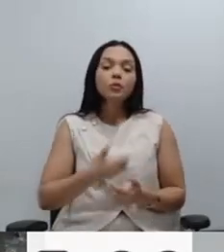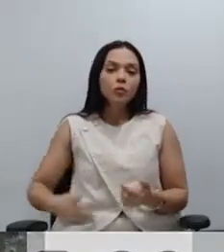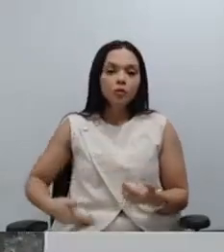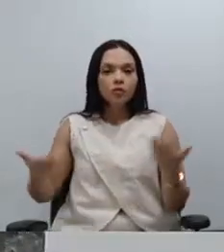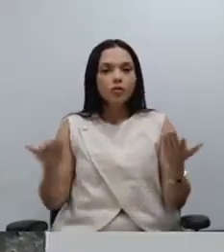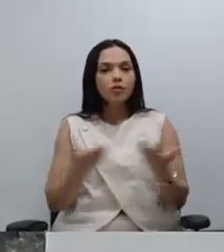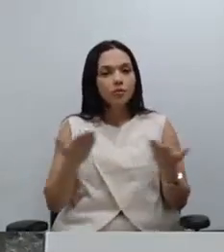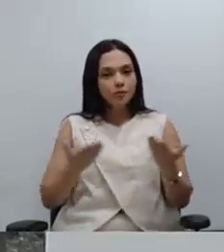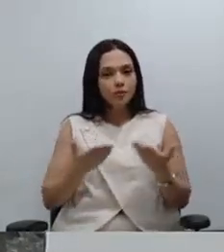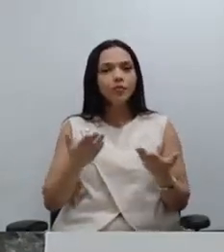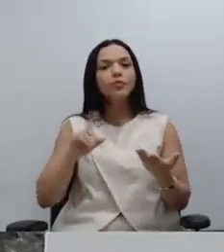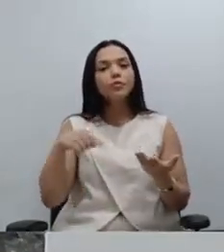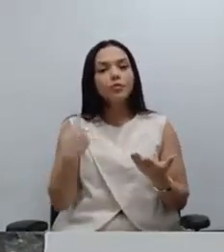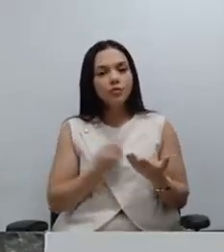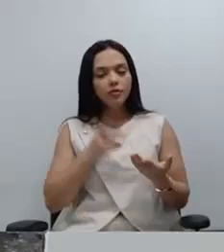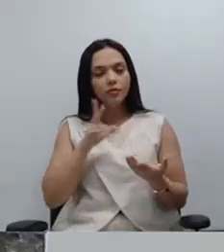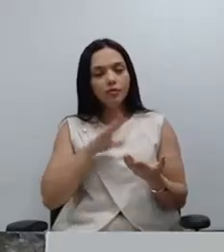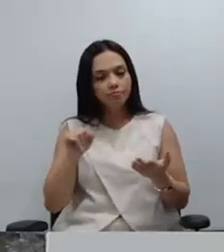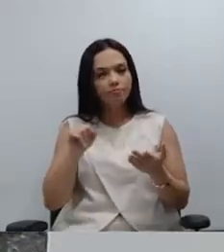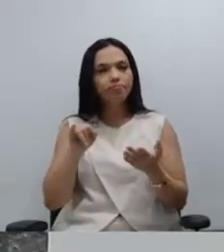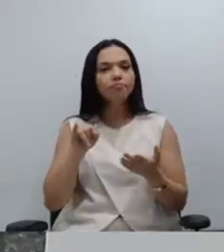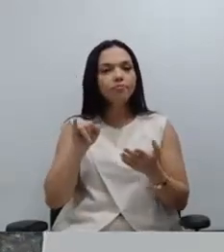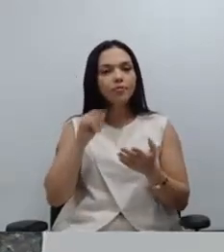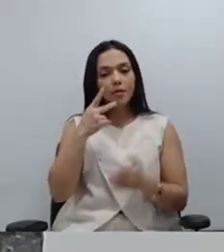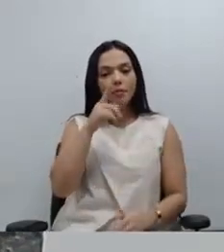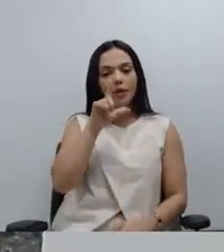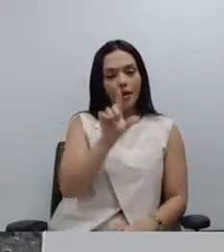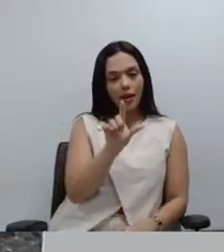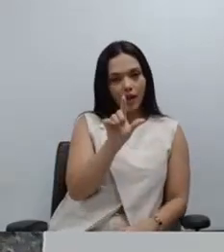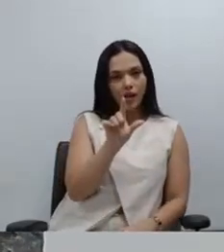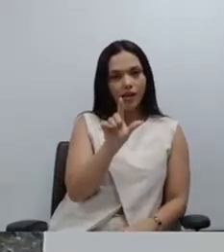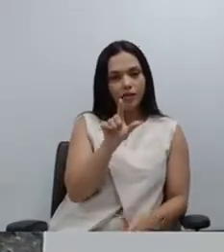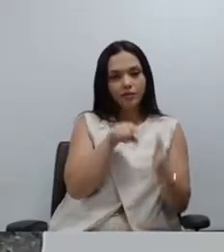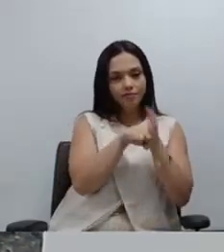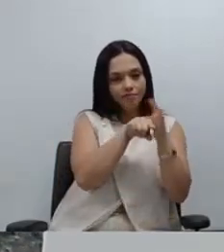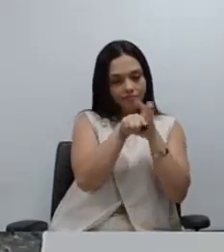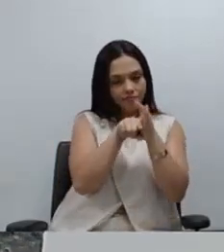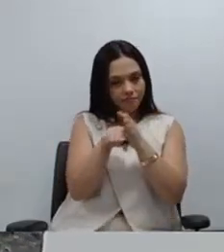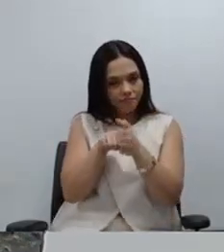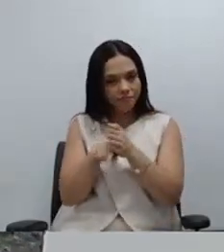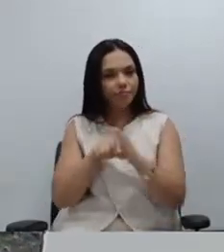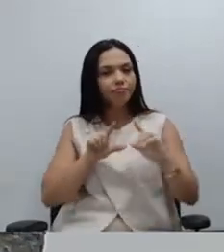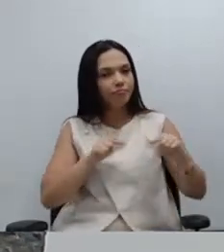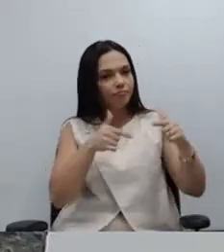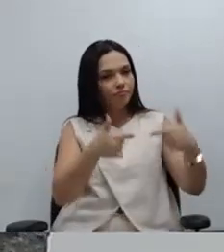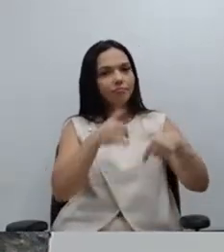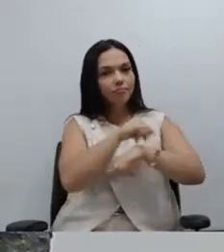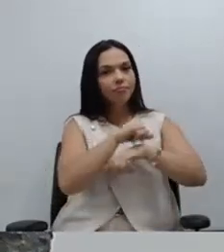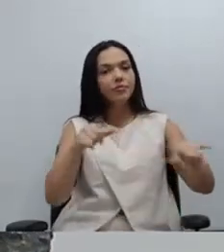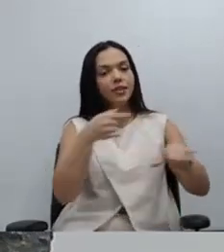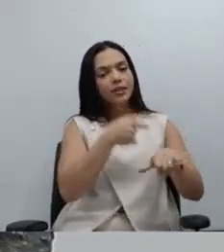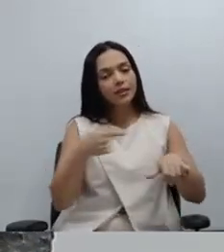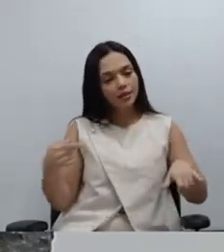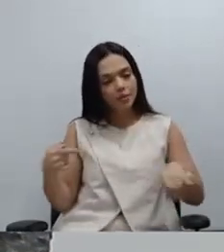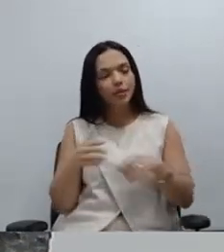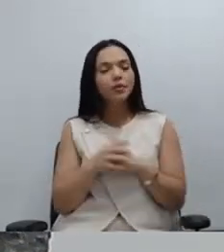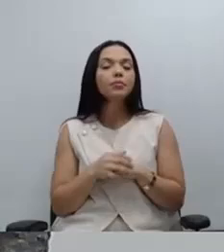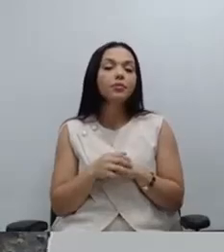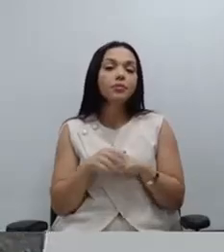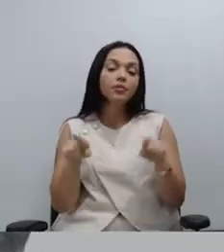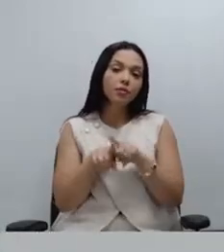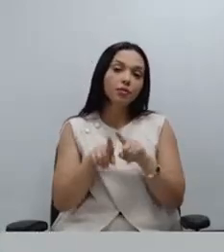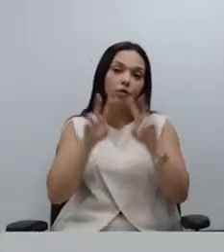se debruça certamente nos desdobramentos dos PLs que foram publicados essa semana, tanto